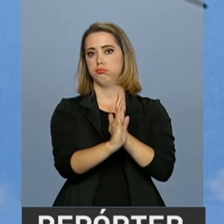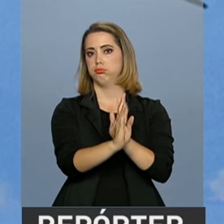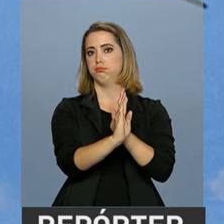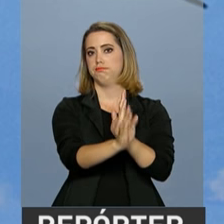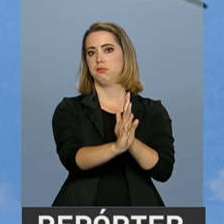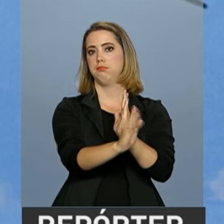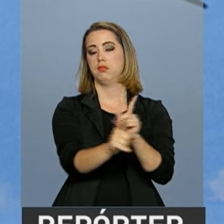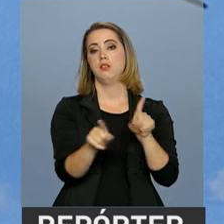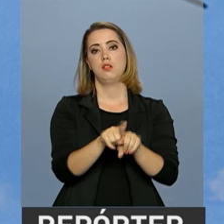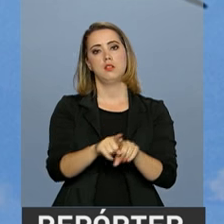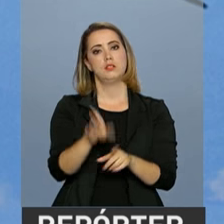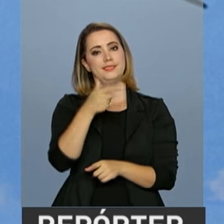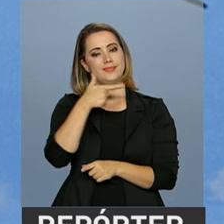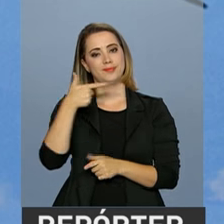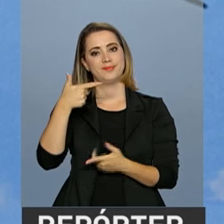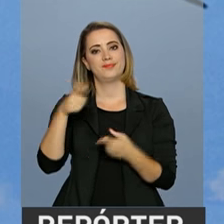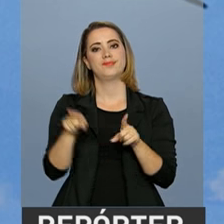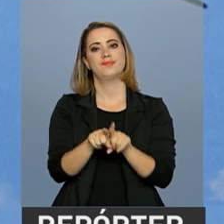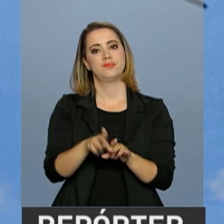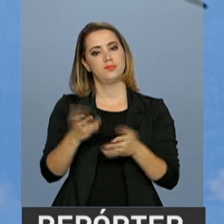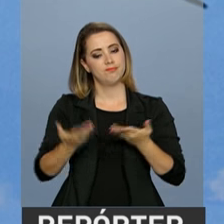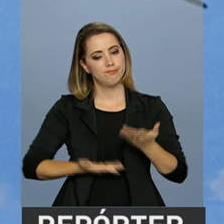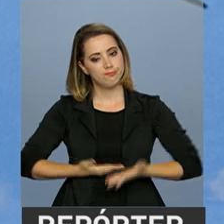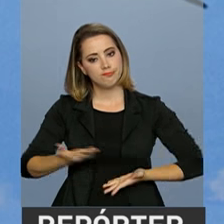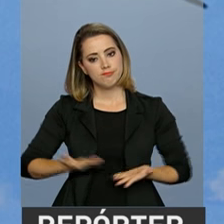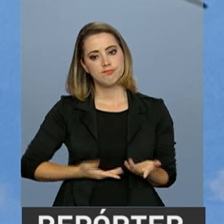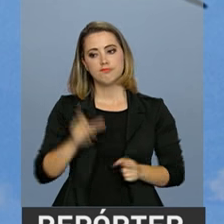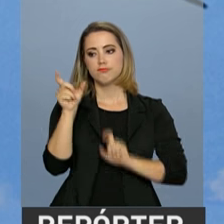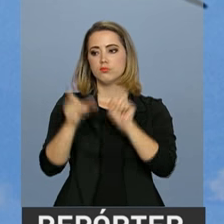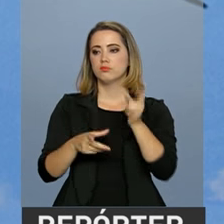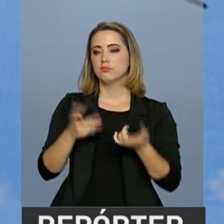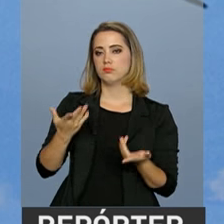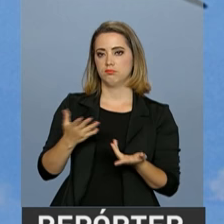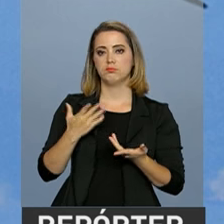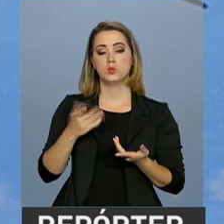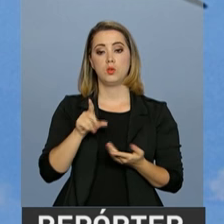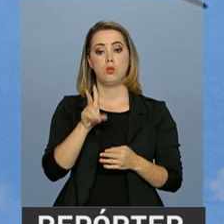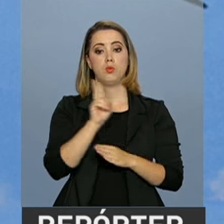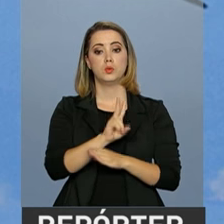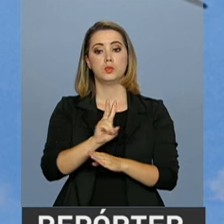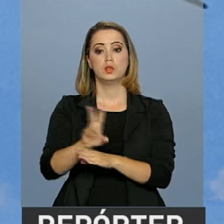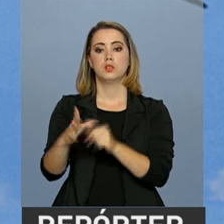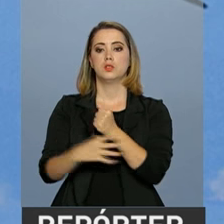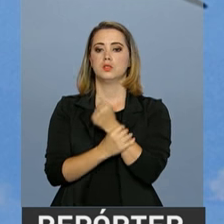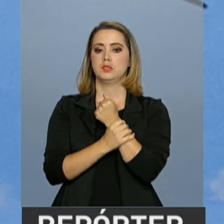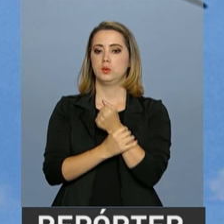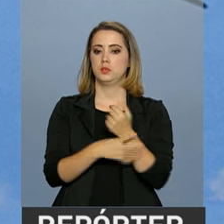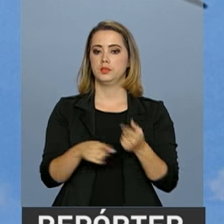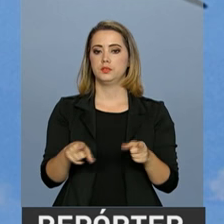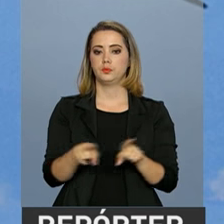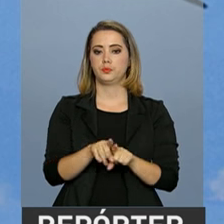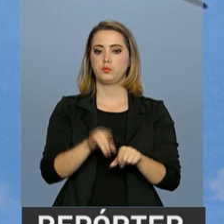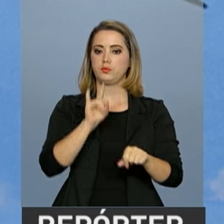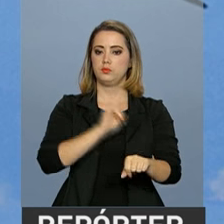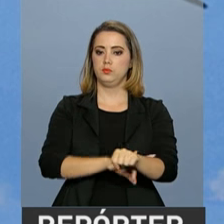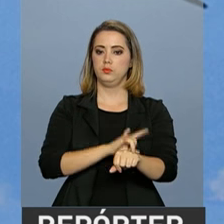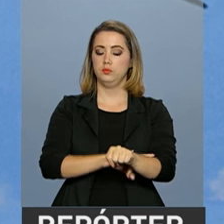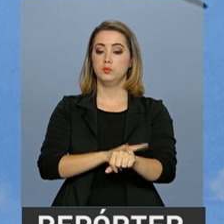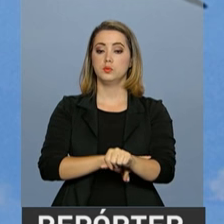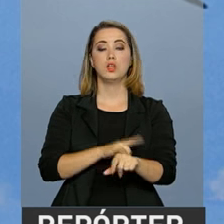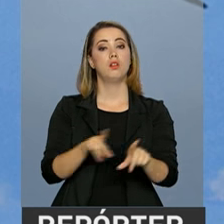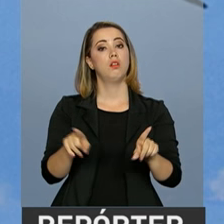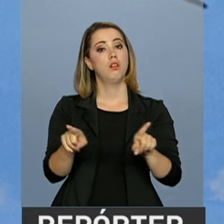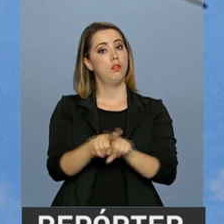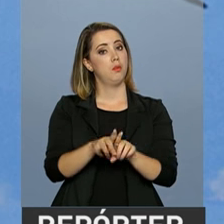check-in, a cordialidade e a prestatividade dos funcionários da inspeção de segurança, a limpeza dos sanitários e